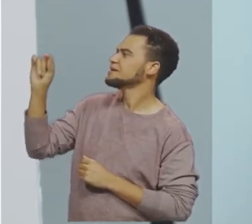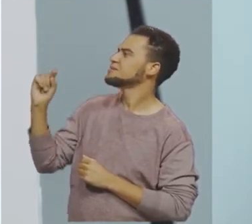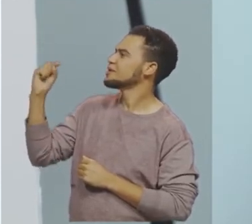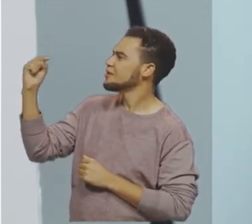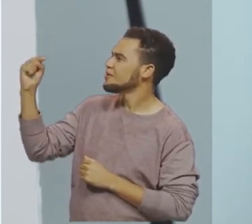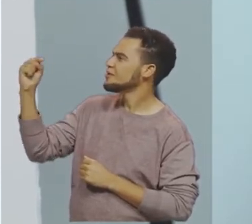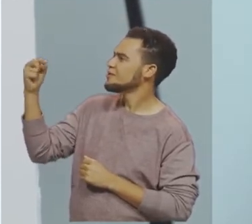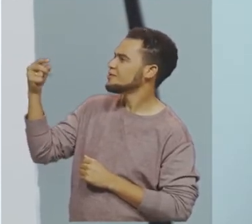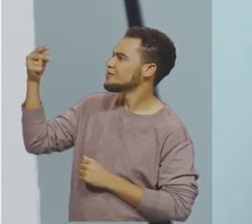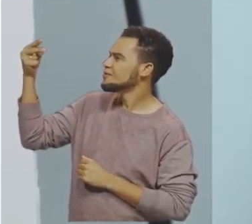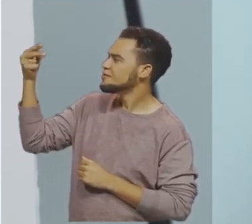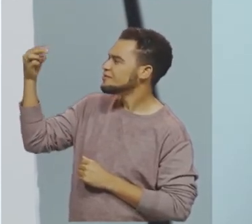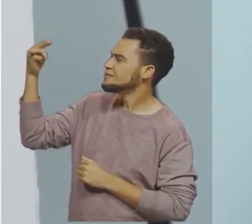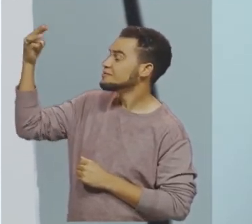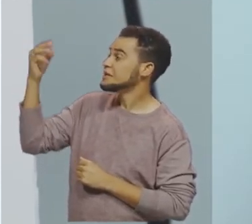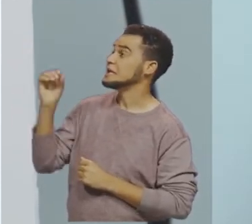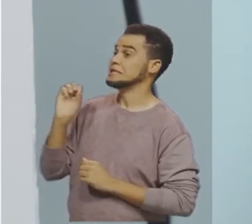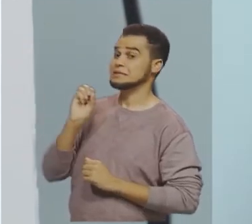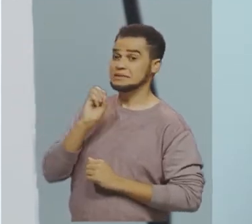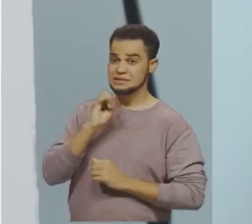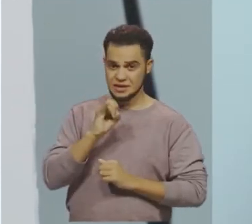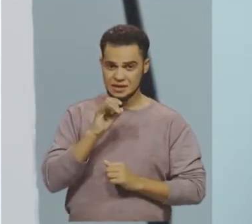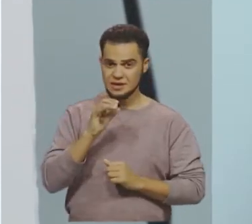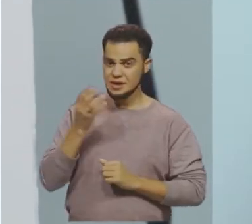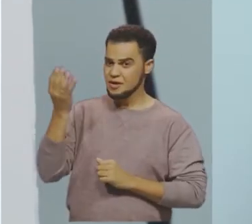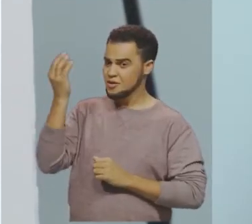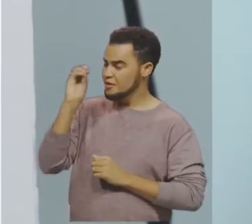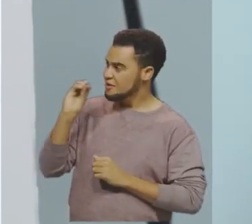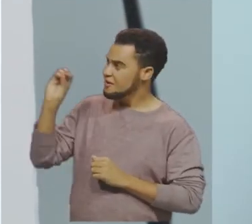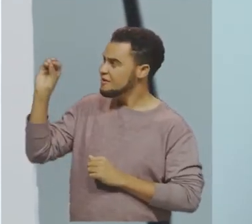Se eu peguei essa unidade, eu posso colocar aqui